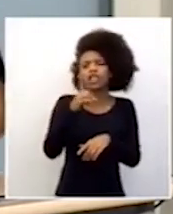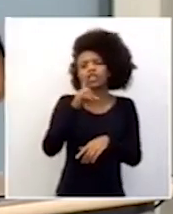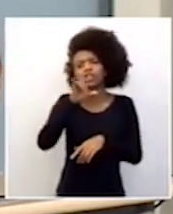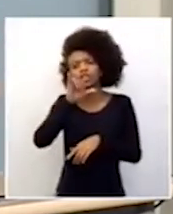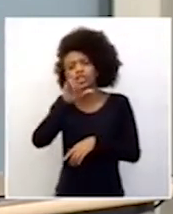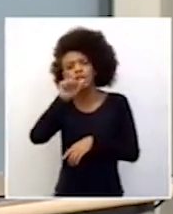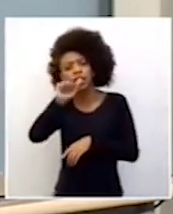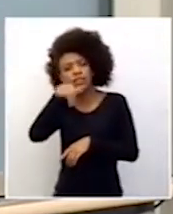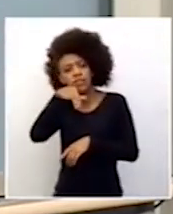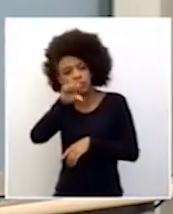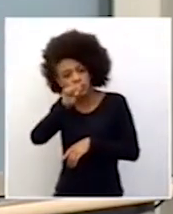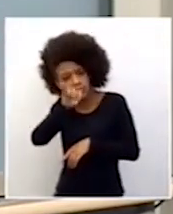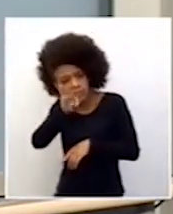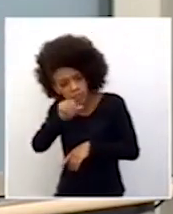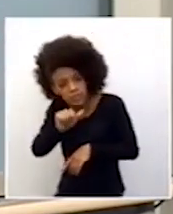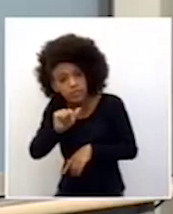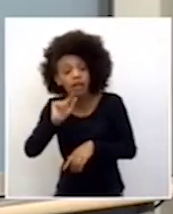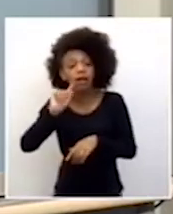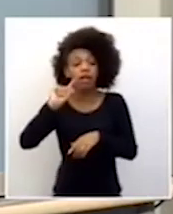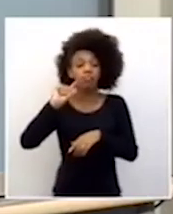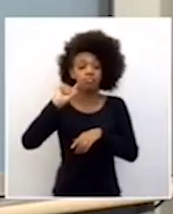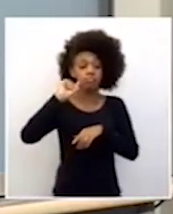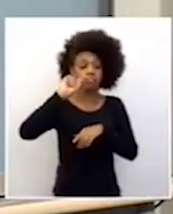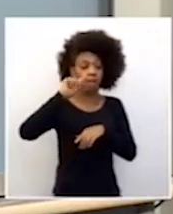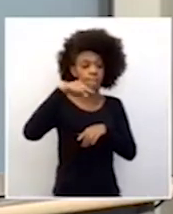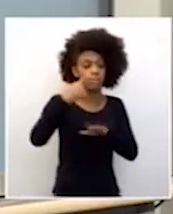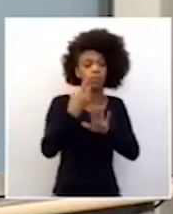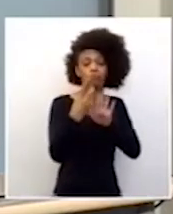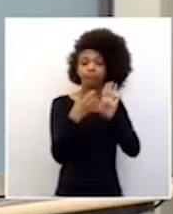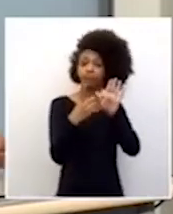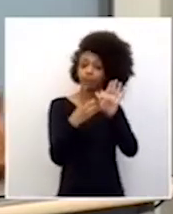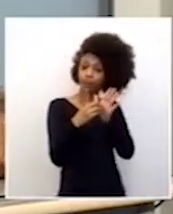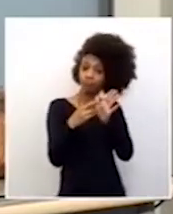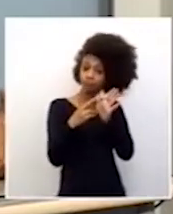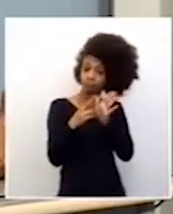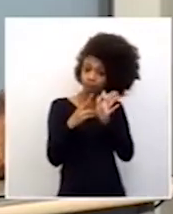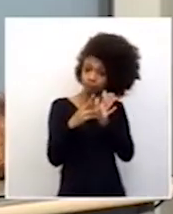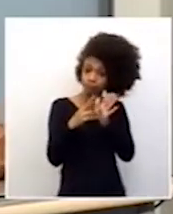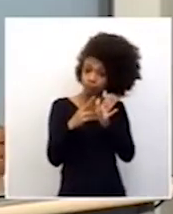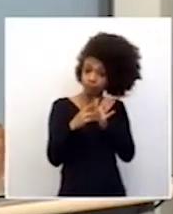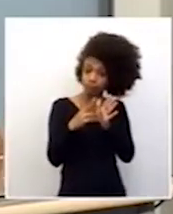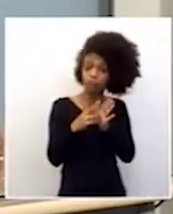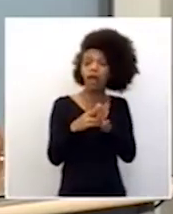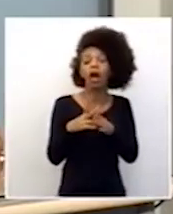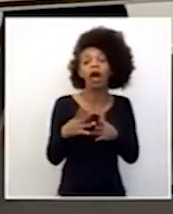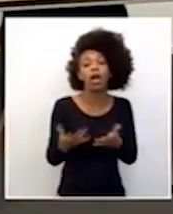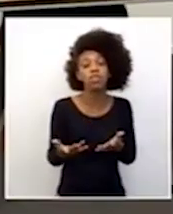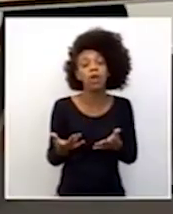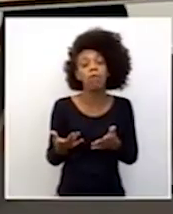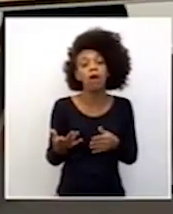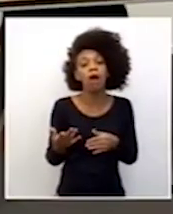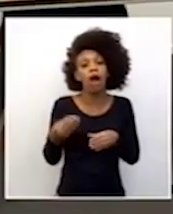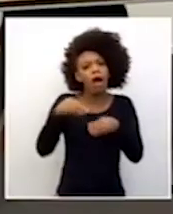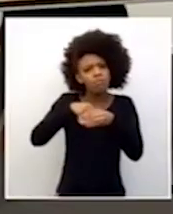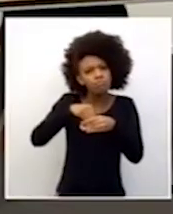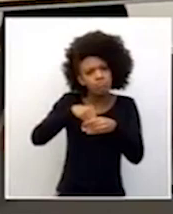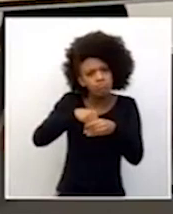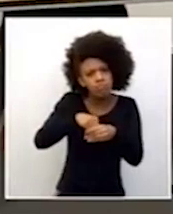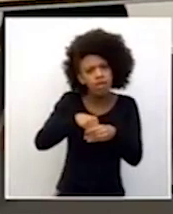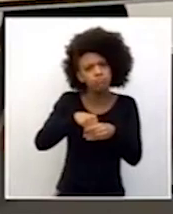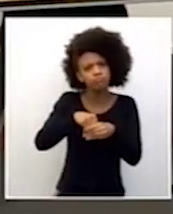indianista, depois ele vai para o realismo, que é onde ele fica mais famoso, e ele escreve até coisas no parnasianismo. Os livros do realismo dele são